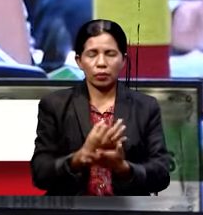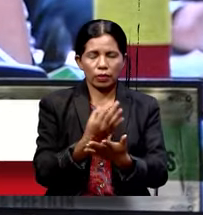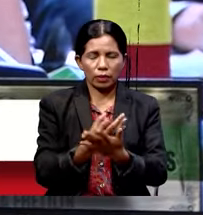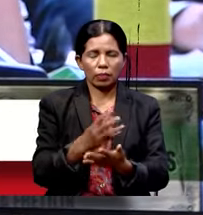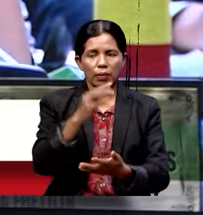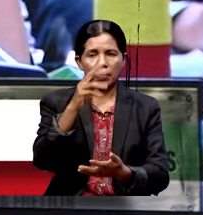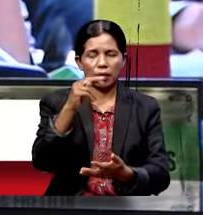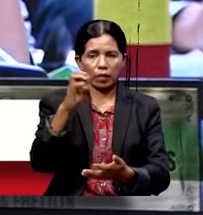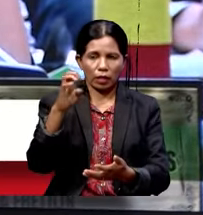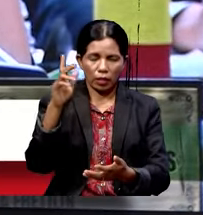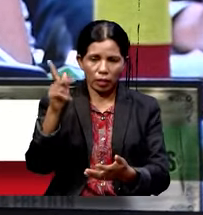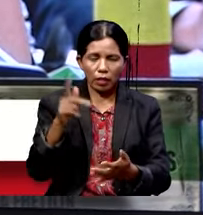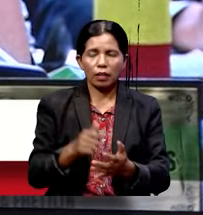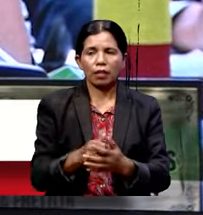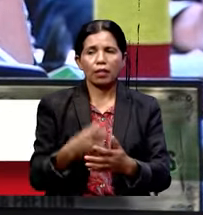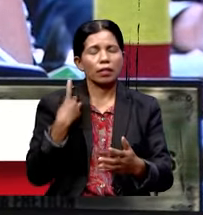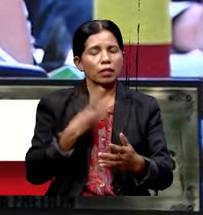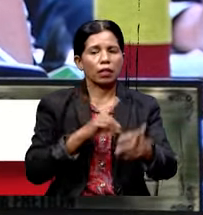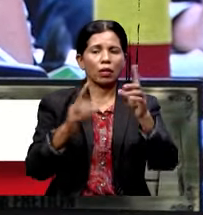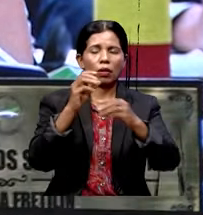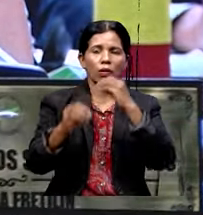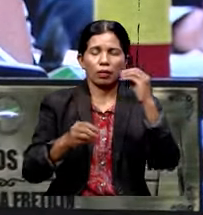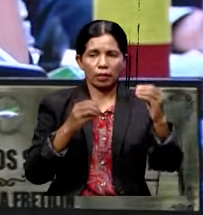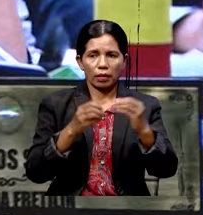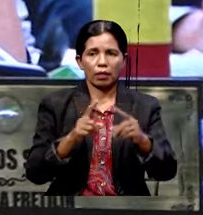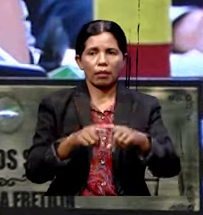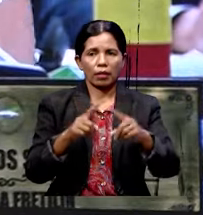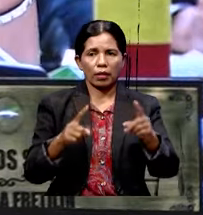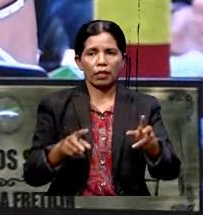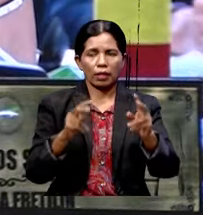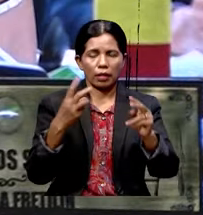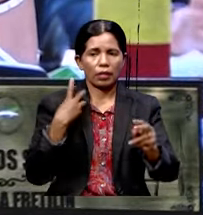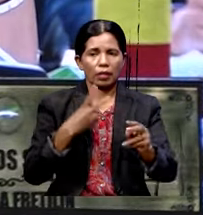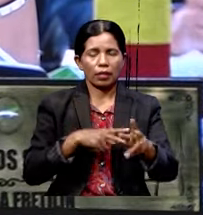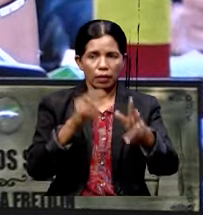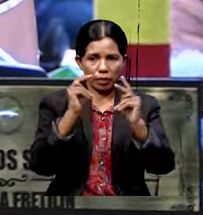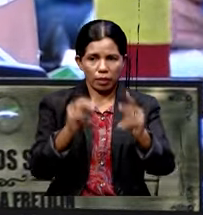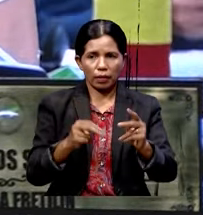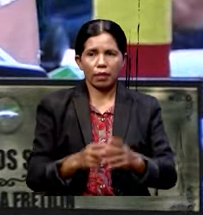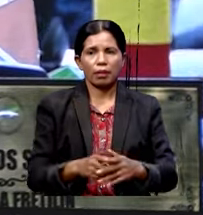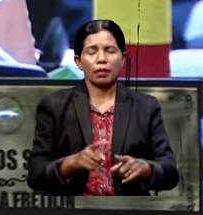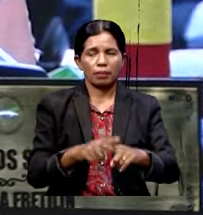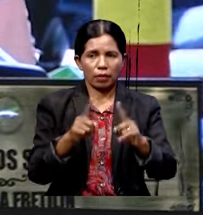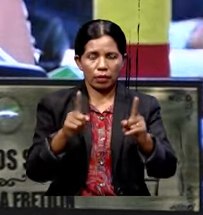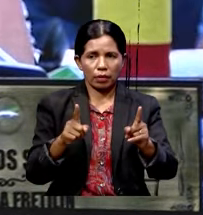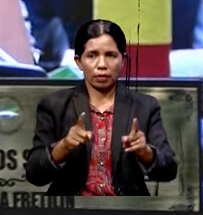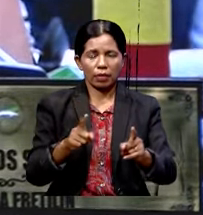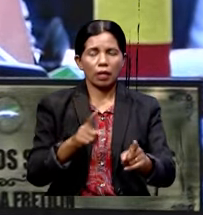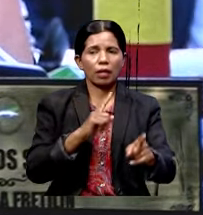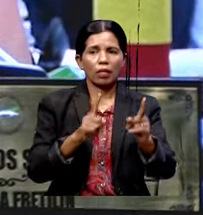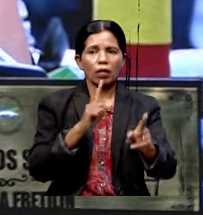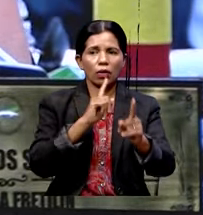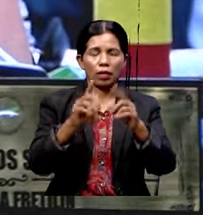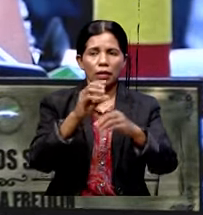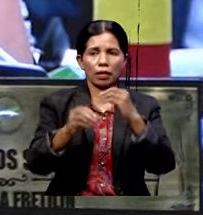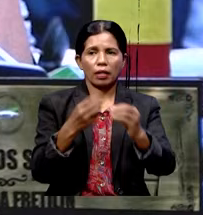Bamenegne. E dané, e tela questiona para crescer desde que e a necessidade. Mas bem, e a questão ainda é bem